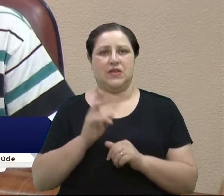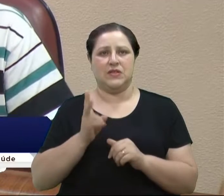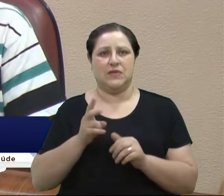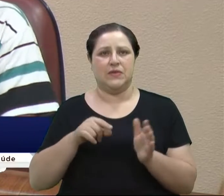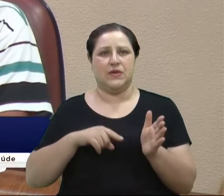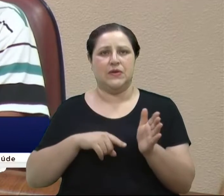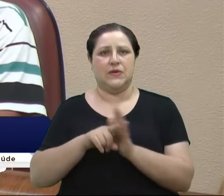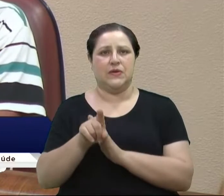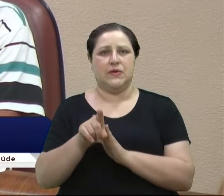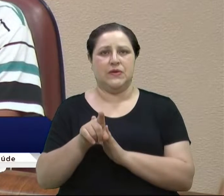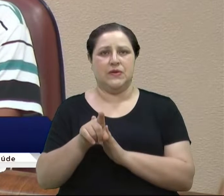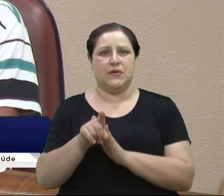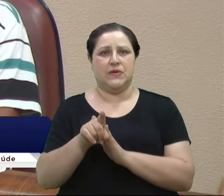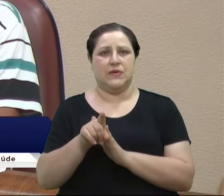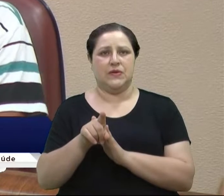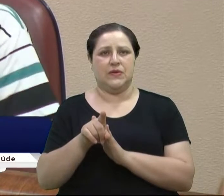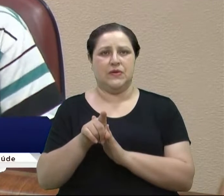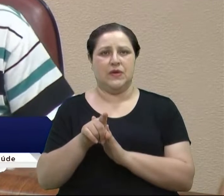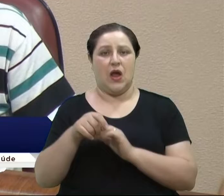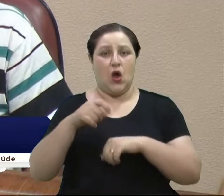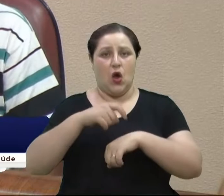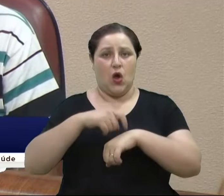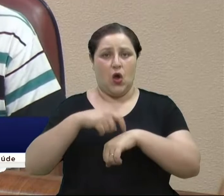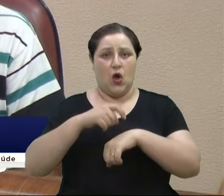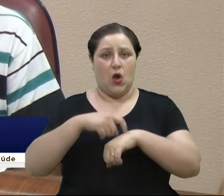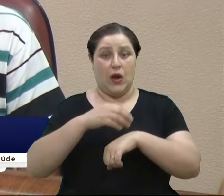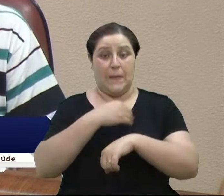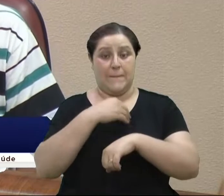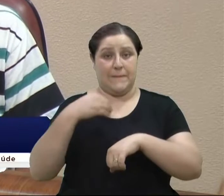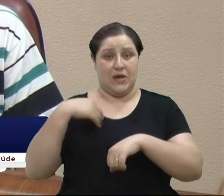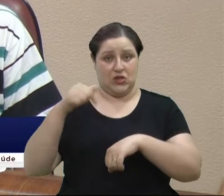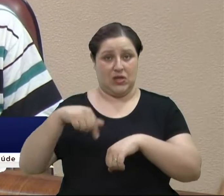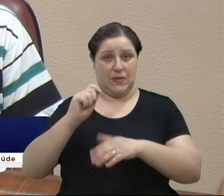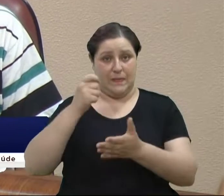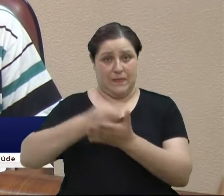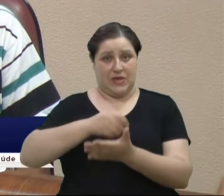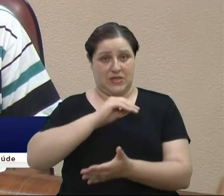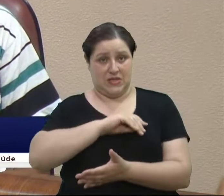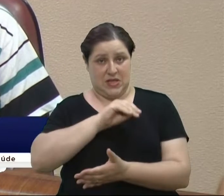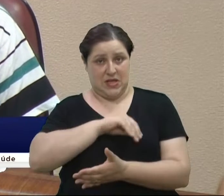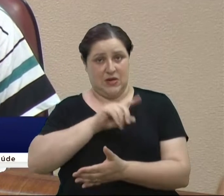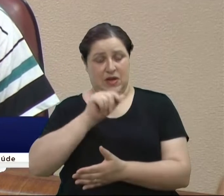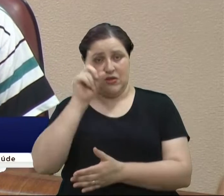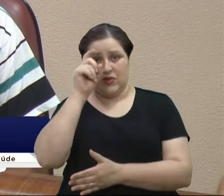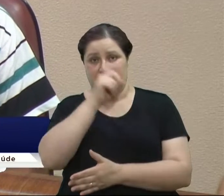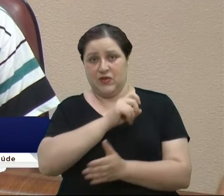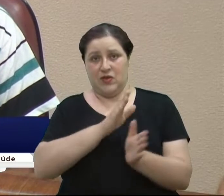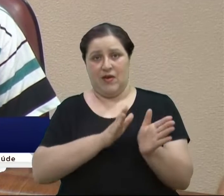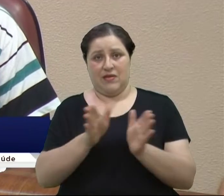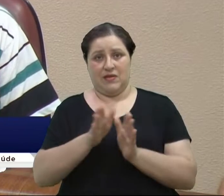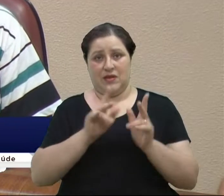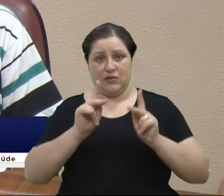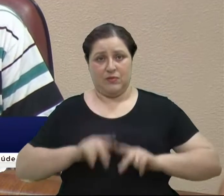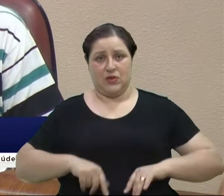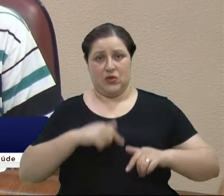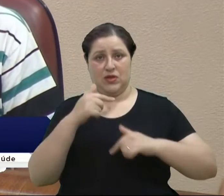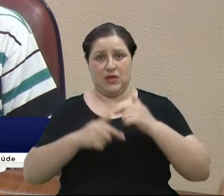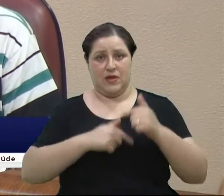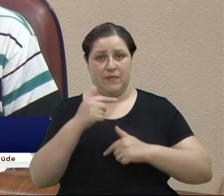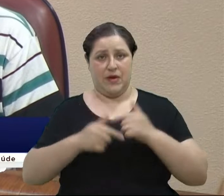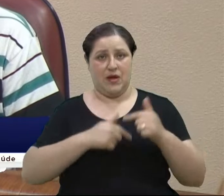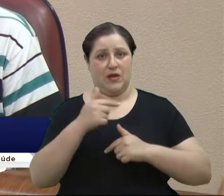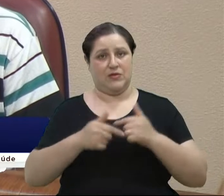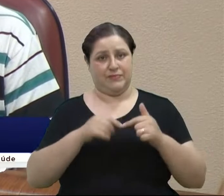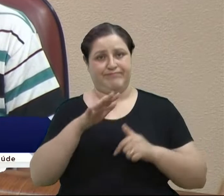aqui que a hora médica aqui em Caxias do Sul é que dificulta o acesso dos trabalhadores